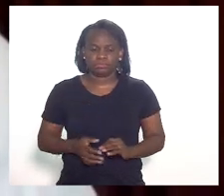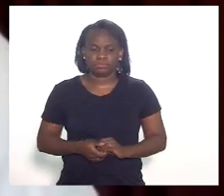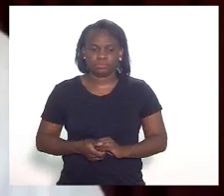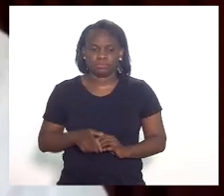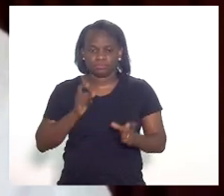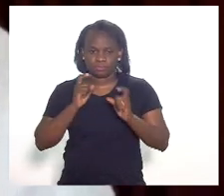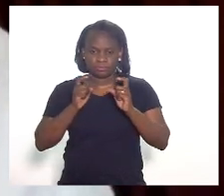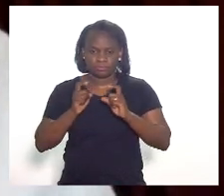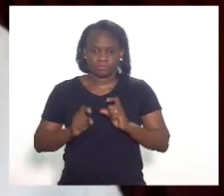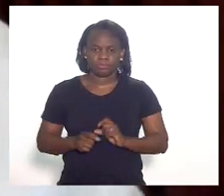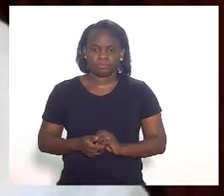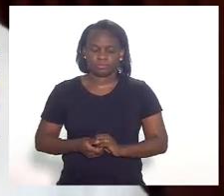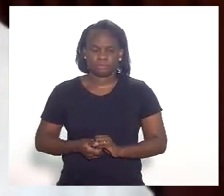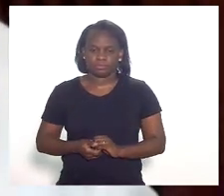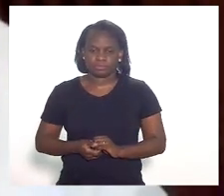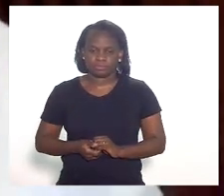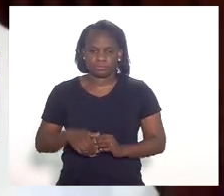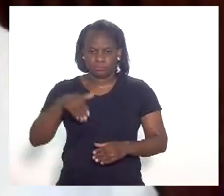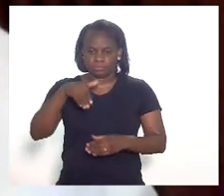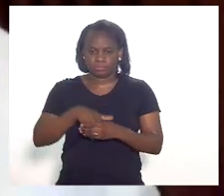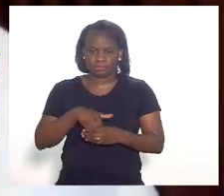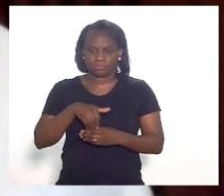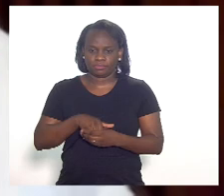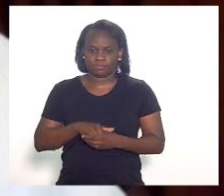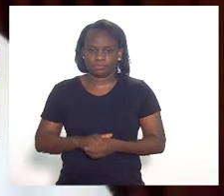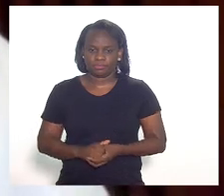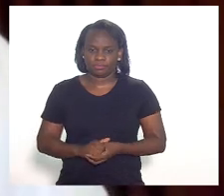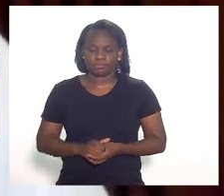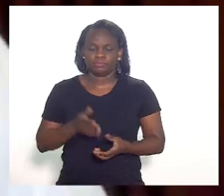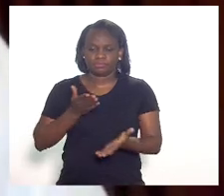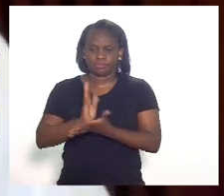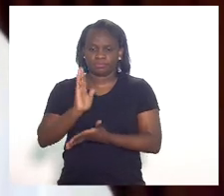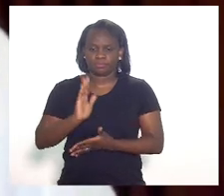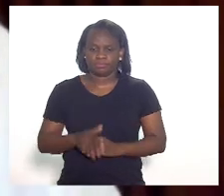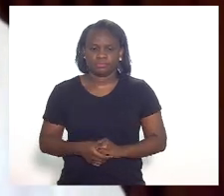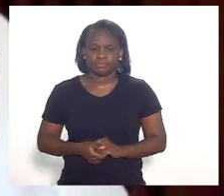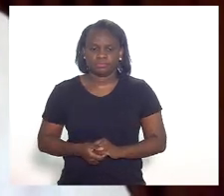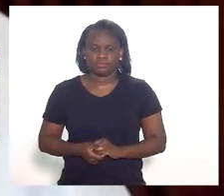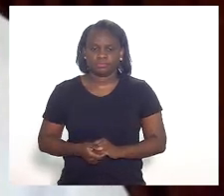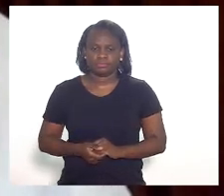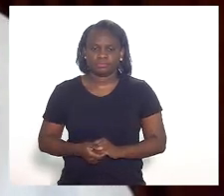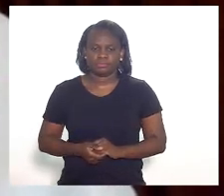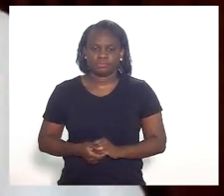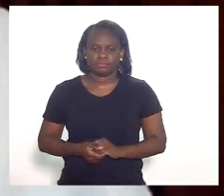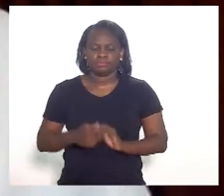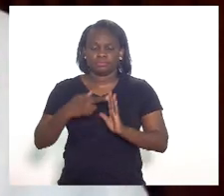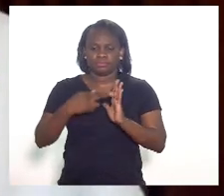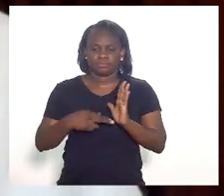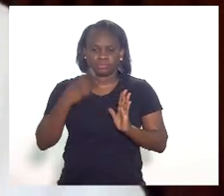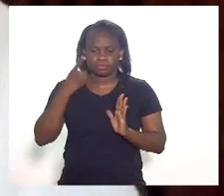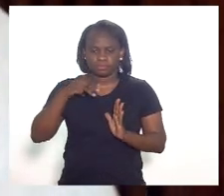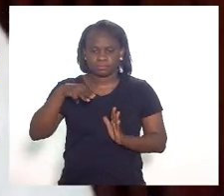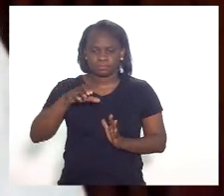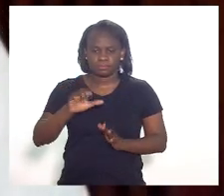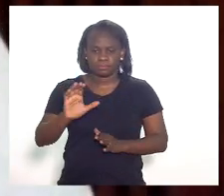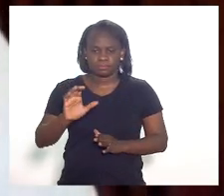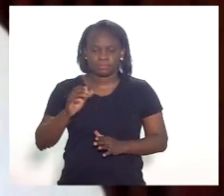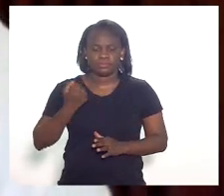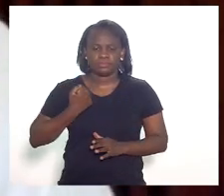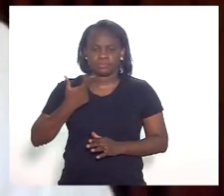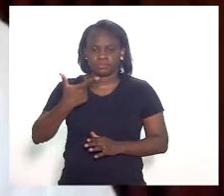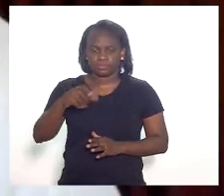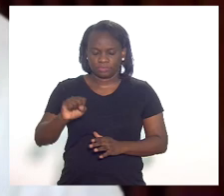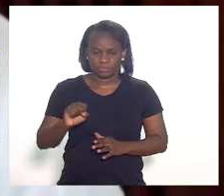Em discussão. Em votação. Aprovado. Relator, deputado Carlos Mink, 28 da